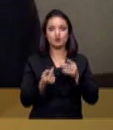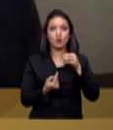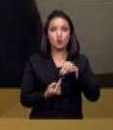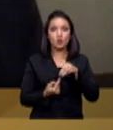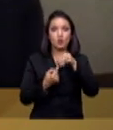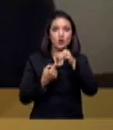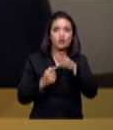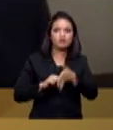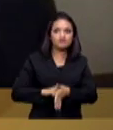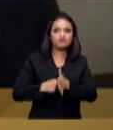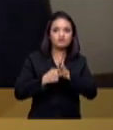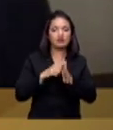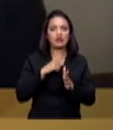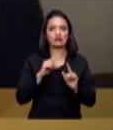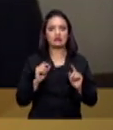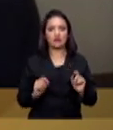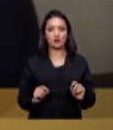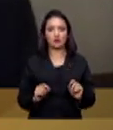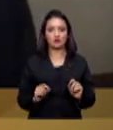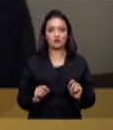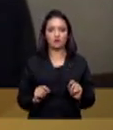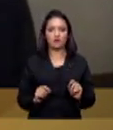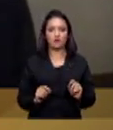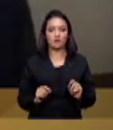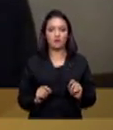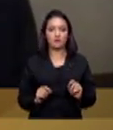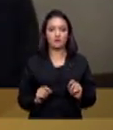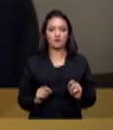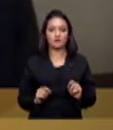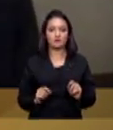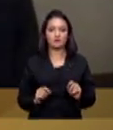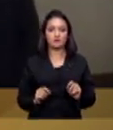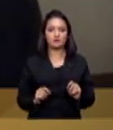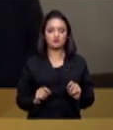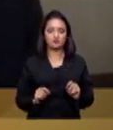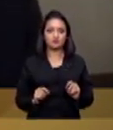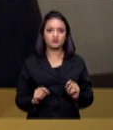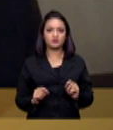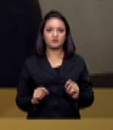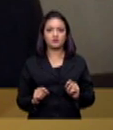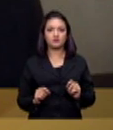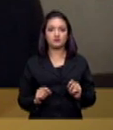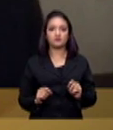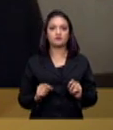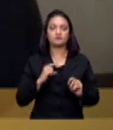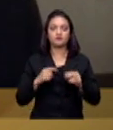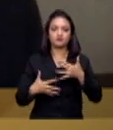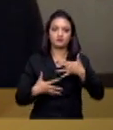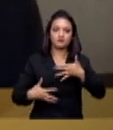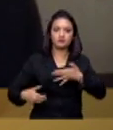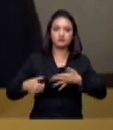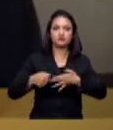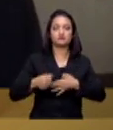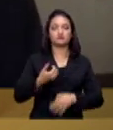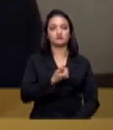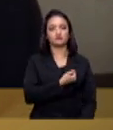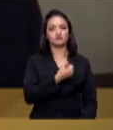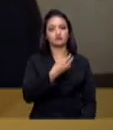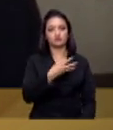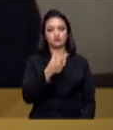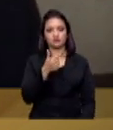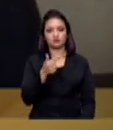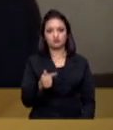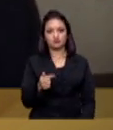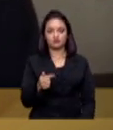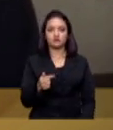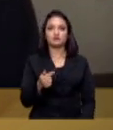que existe, que é uma vedação relativa, é aquela que está estampada na súmula vinculante 37, que diz